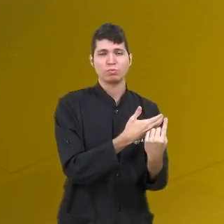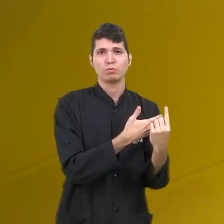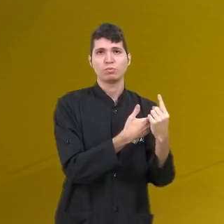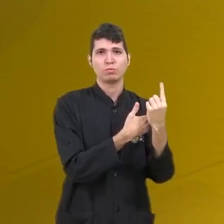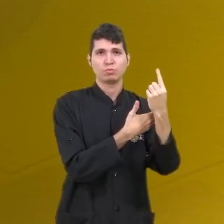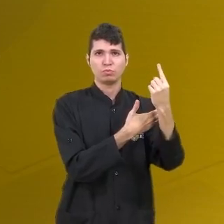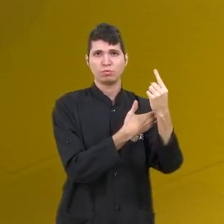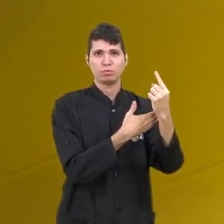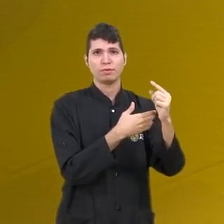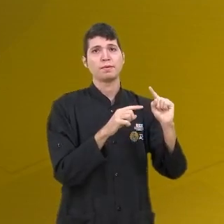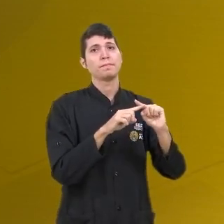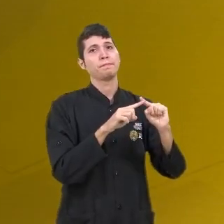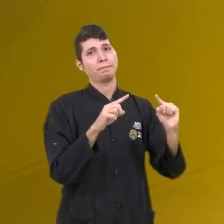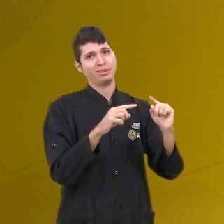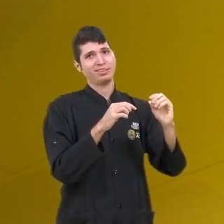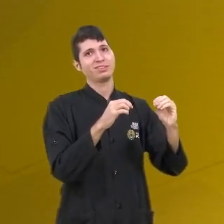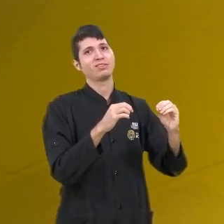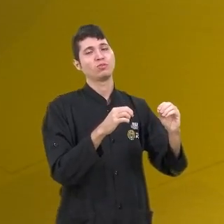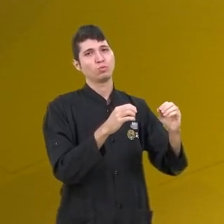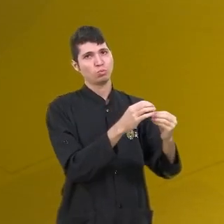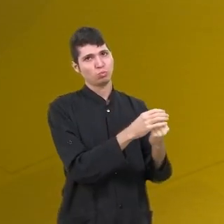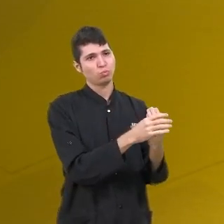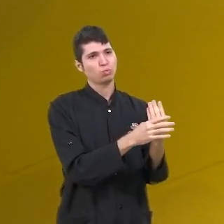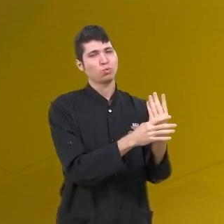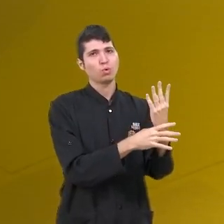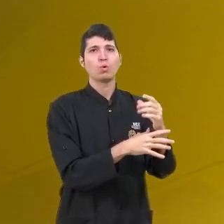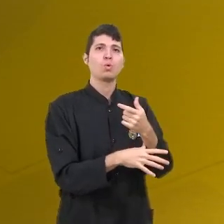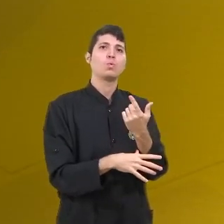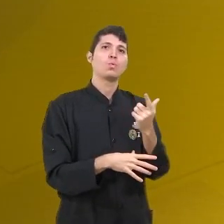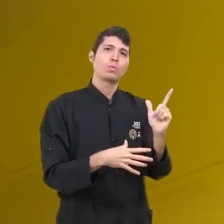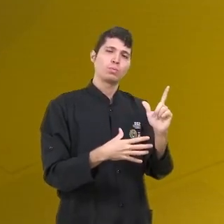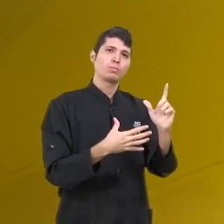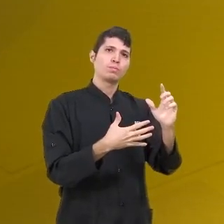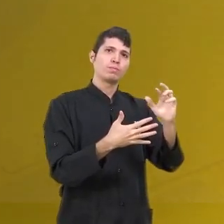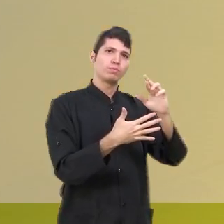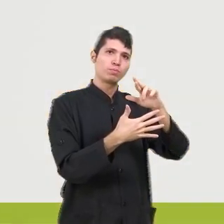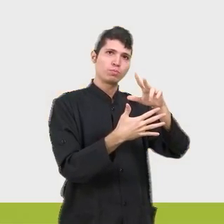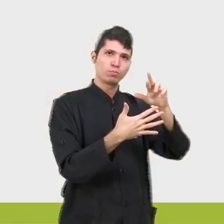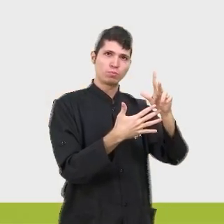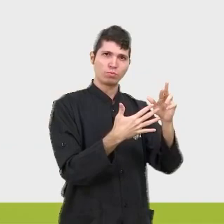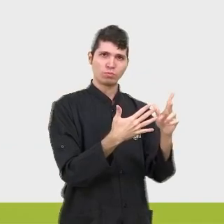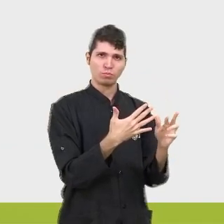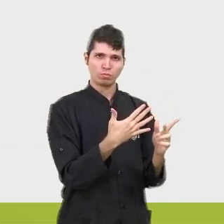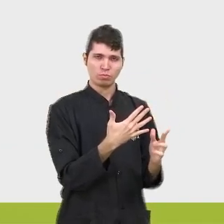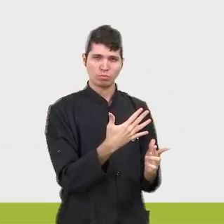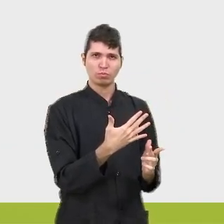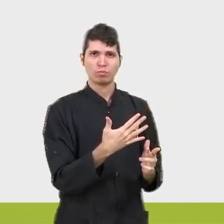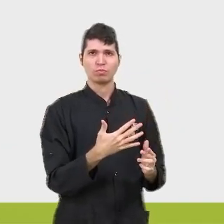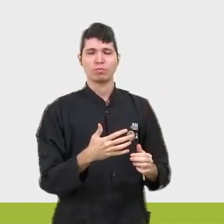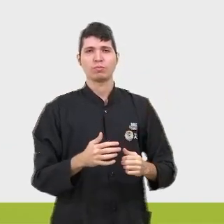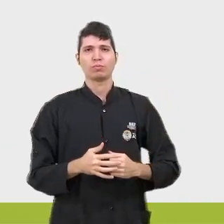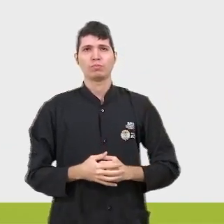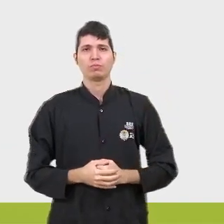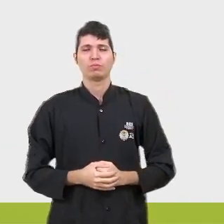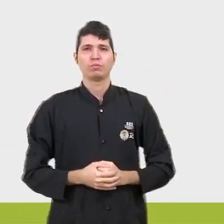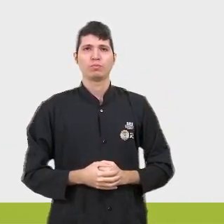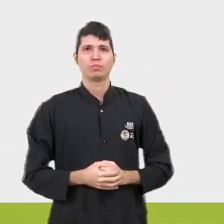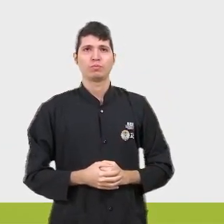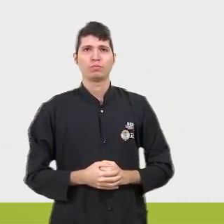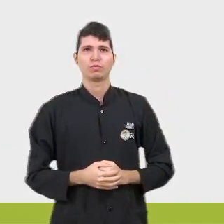para formar outros indivíduos. Ok? Volta para cá, então. A